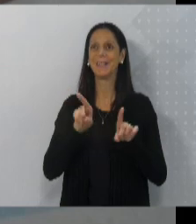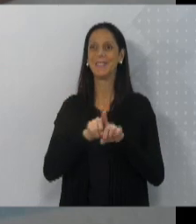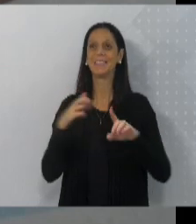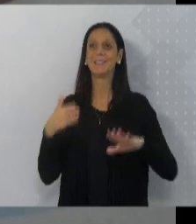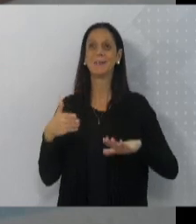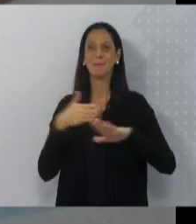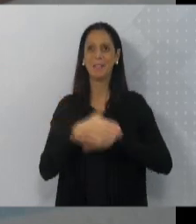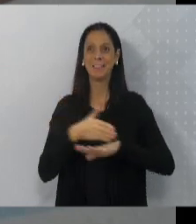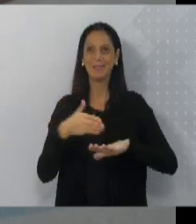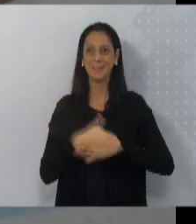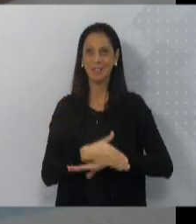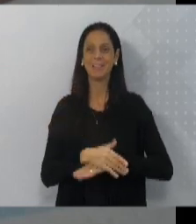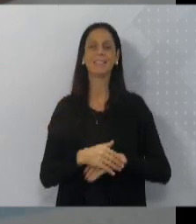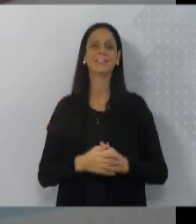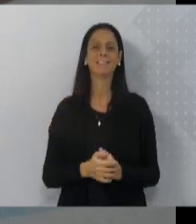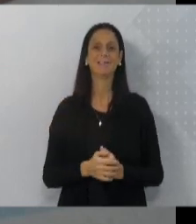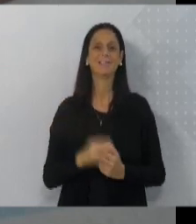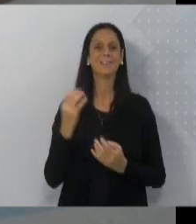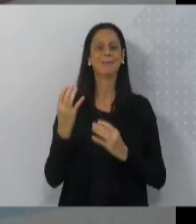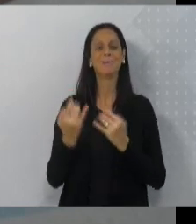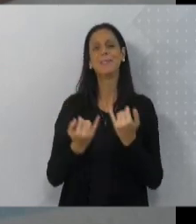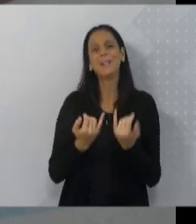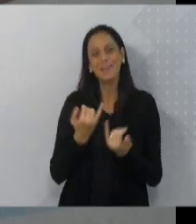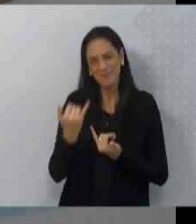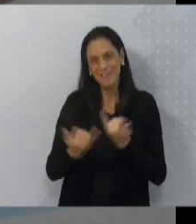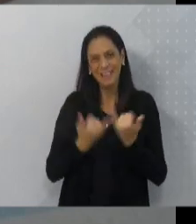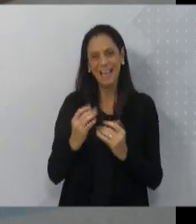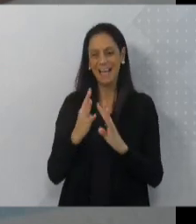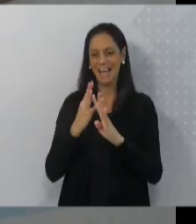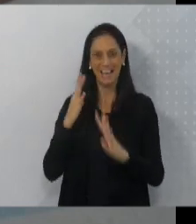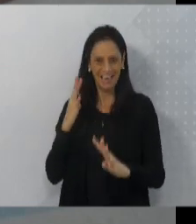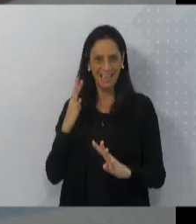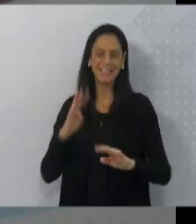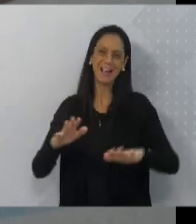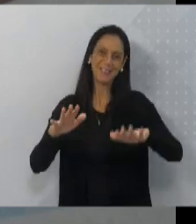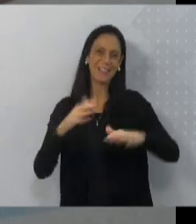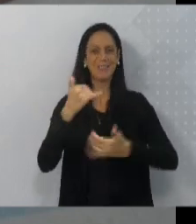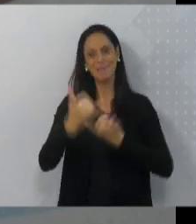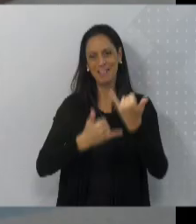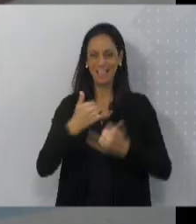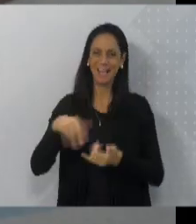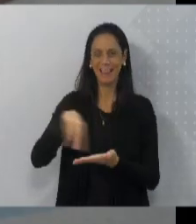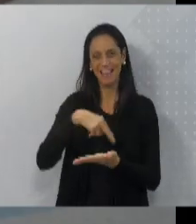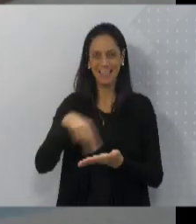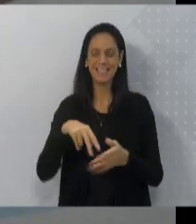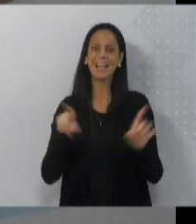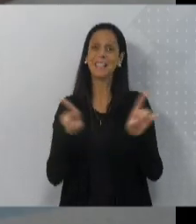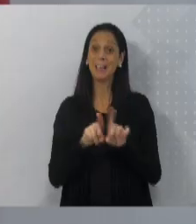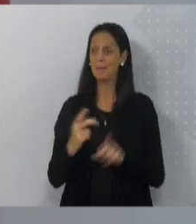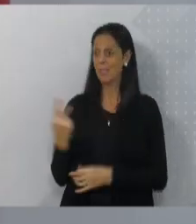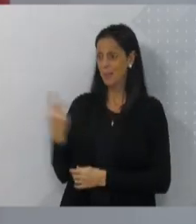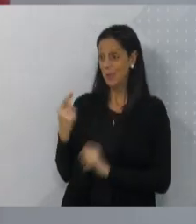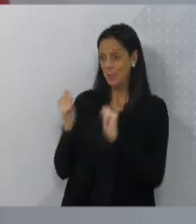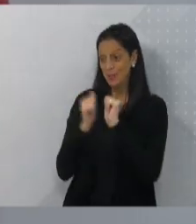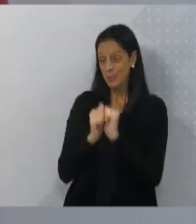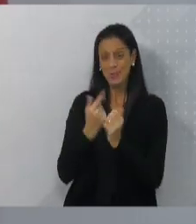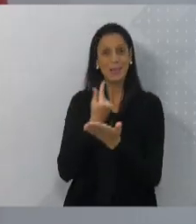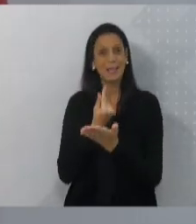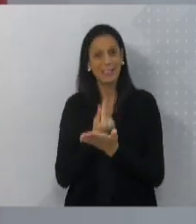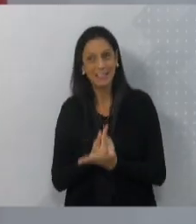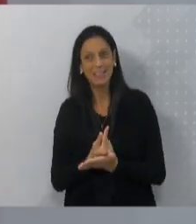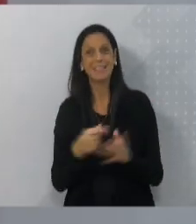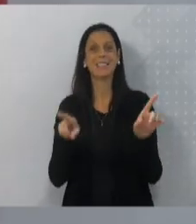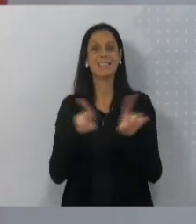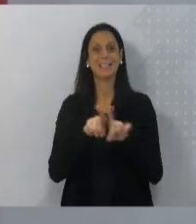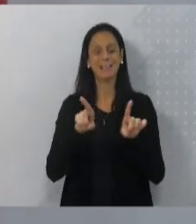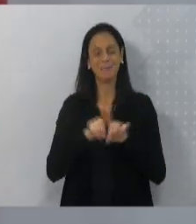participar do trenzinho, essa alegria. Bati foto com a vereadora Cristiane, momento importante, o qual Vossa Excelência